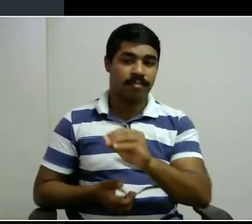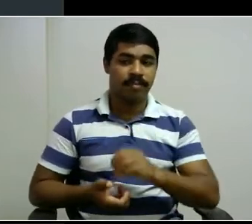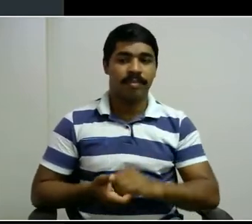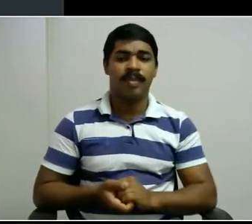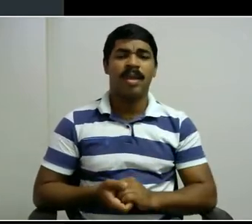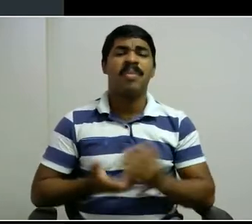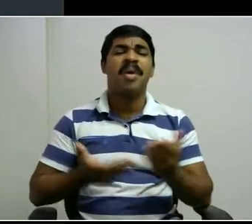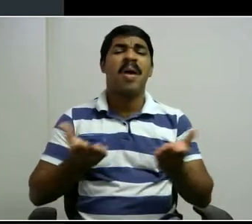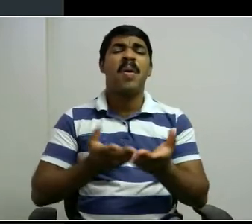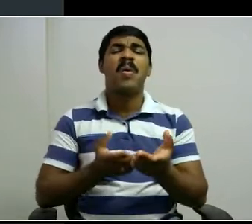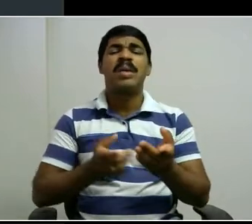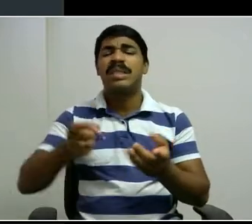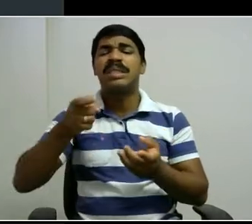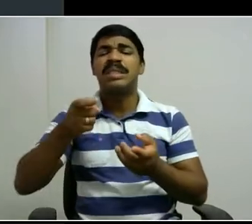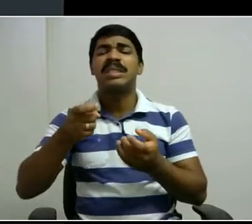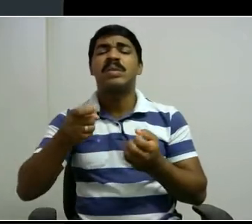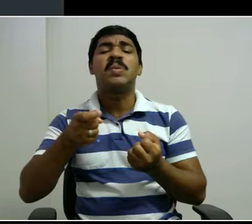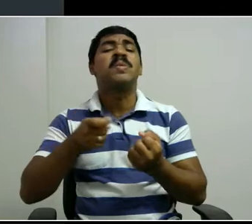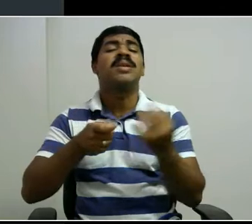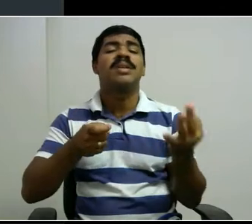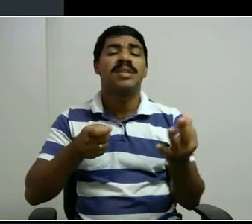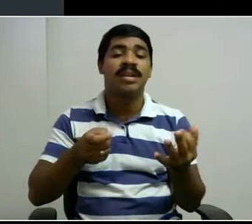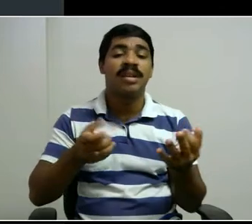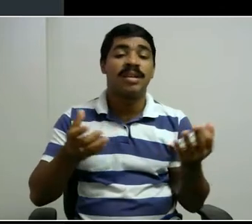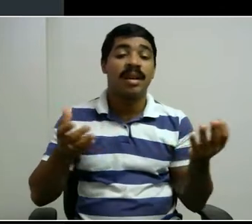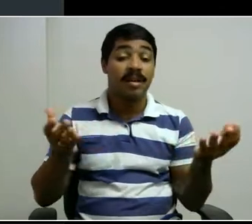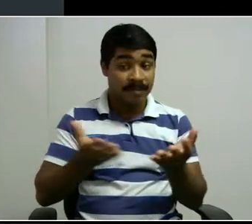encontrar o valor do x. Ó.